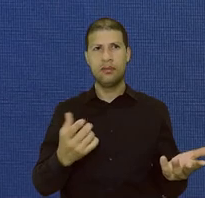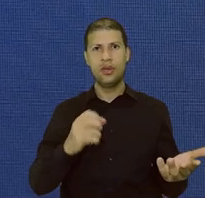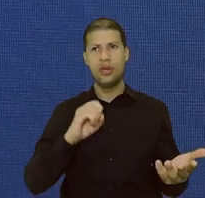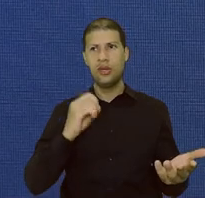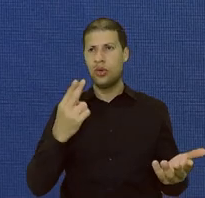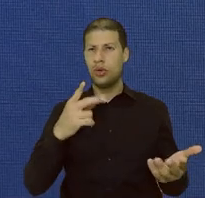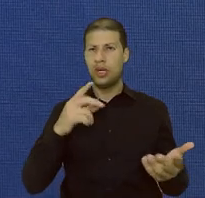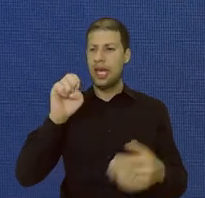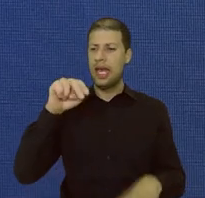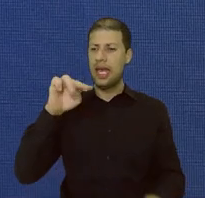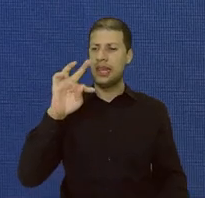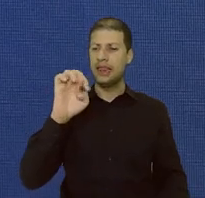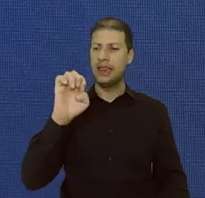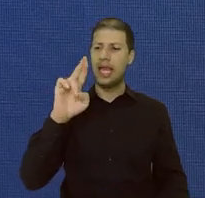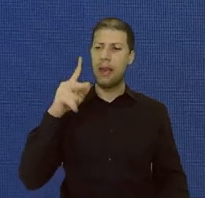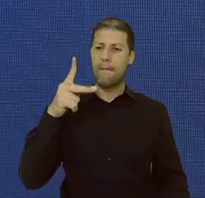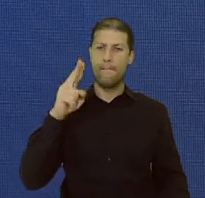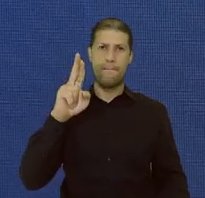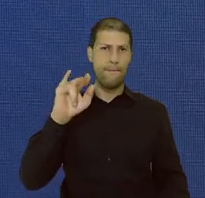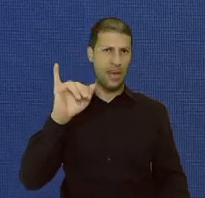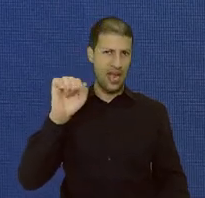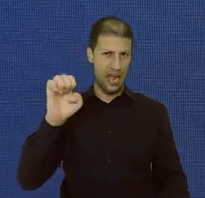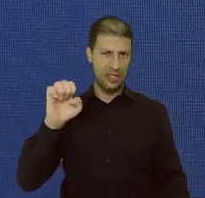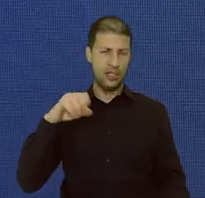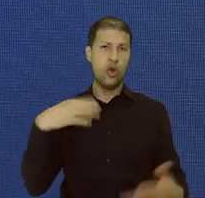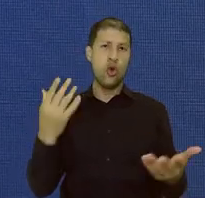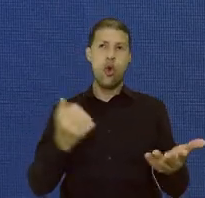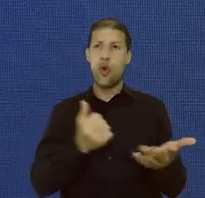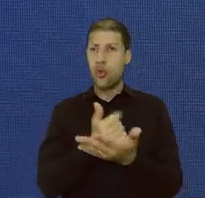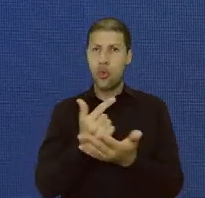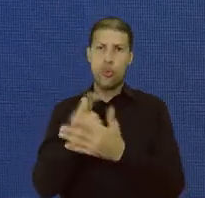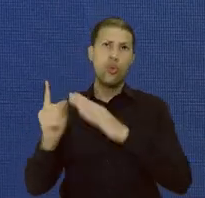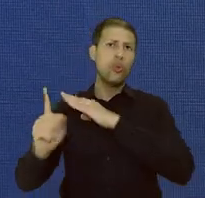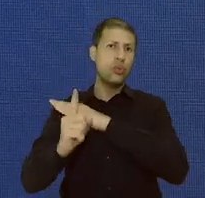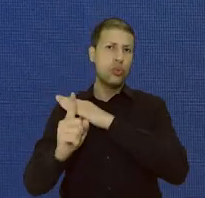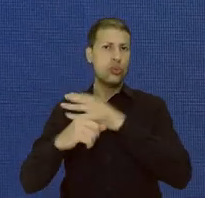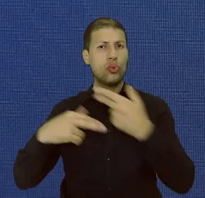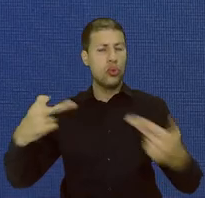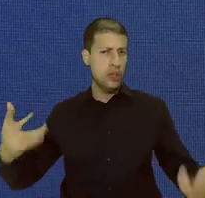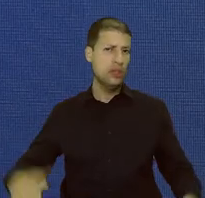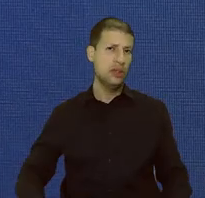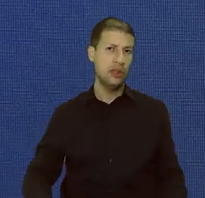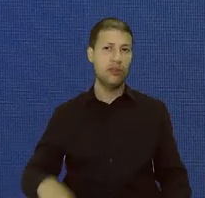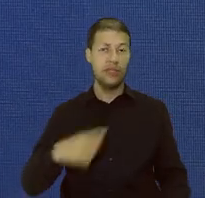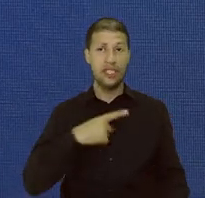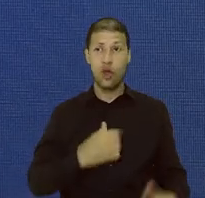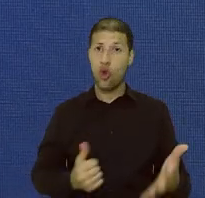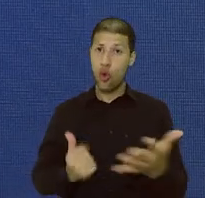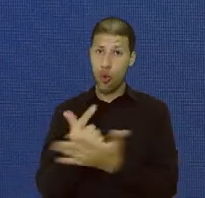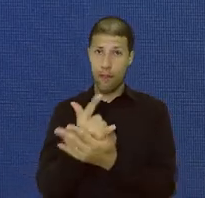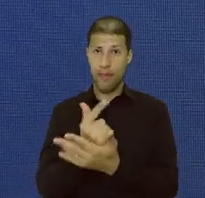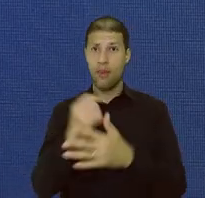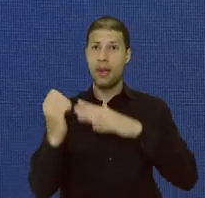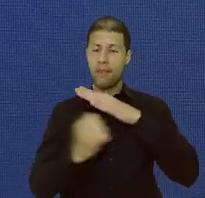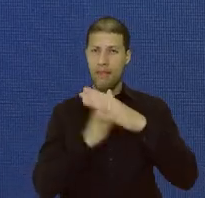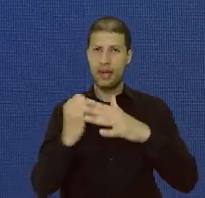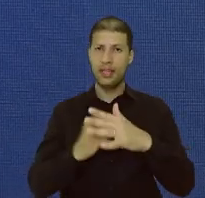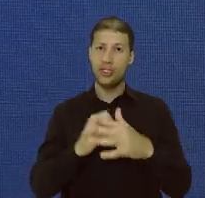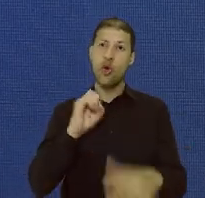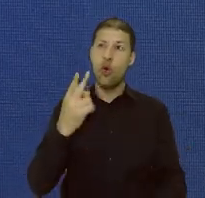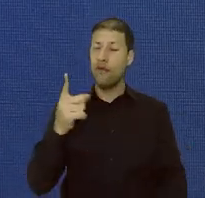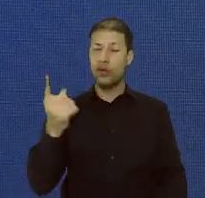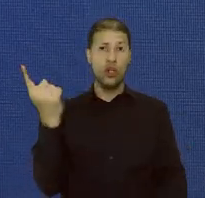eh você ou tem que comprar uma empresa ou você tem que acertar muito eh e ter paciência para você escalar